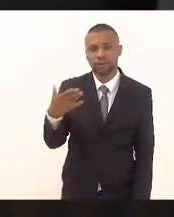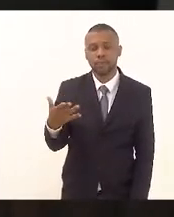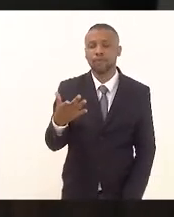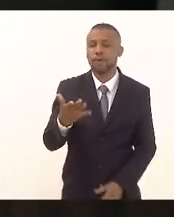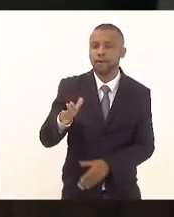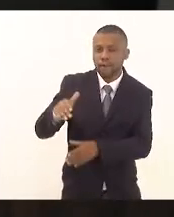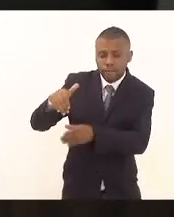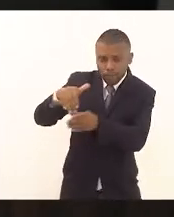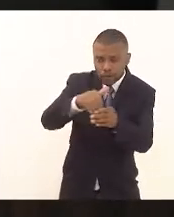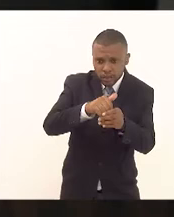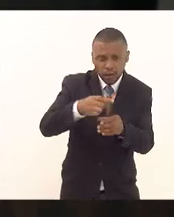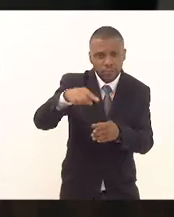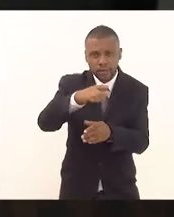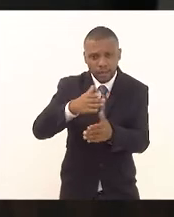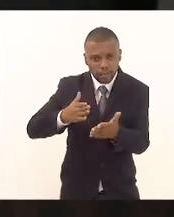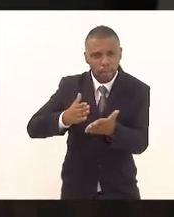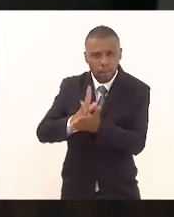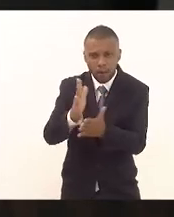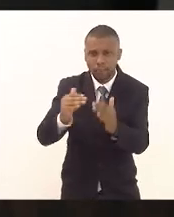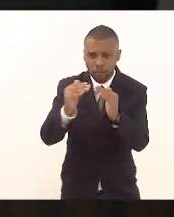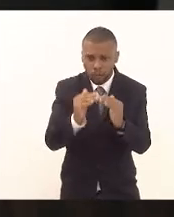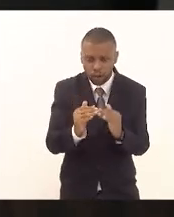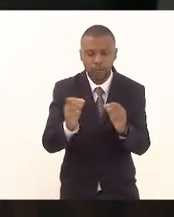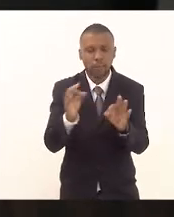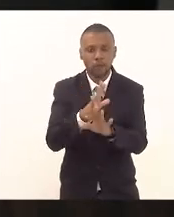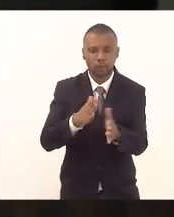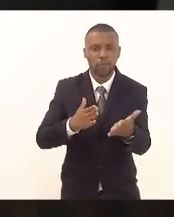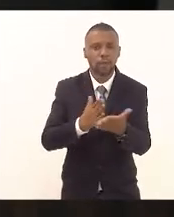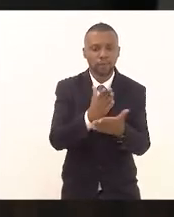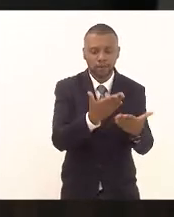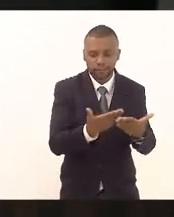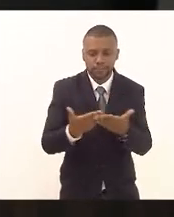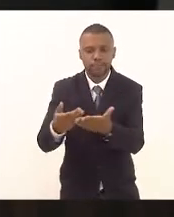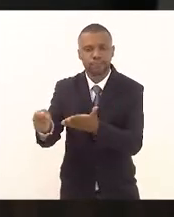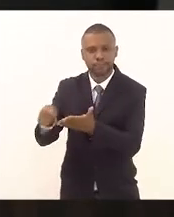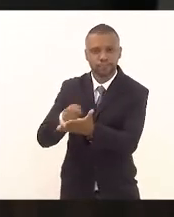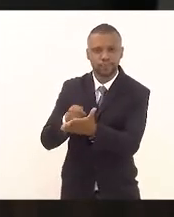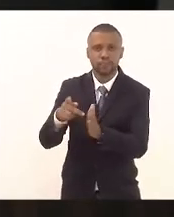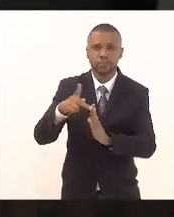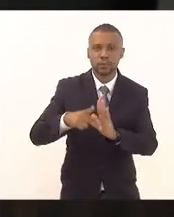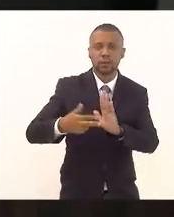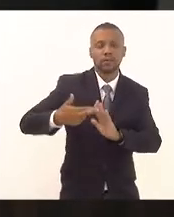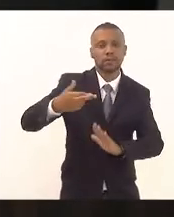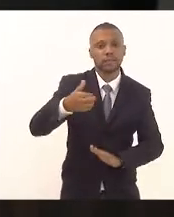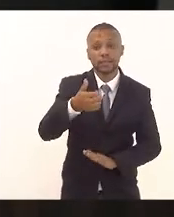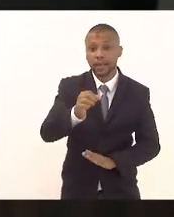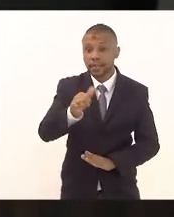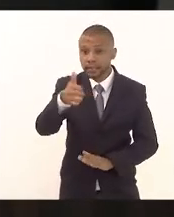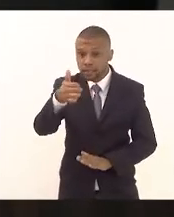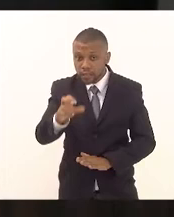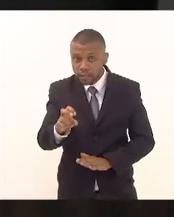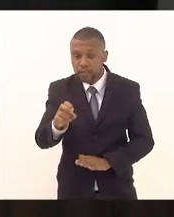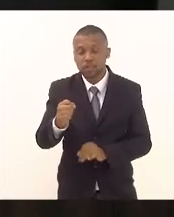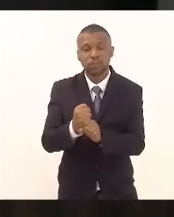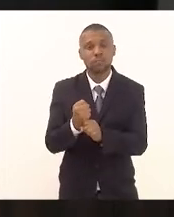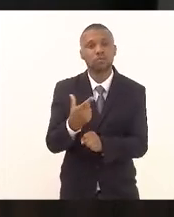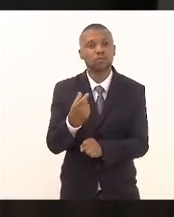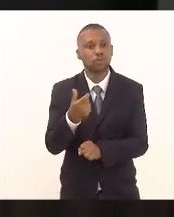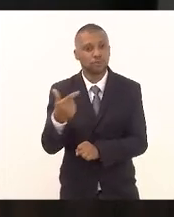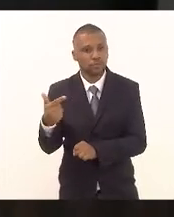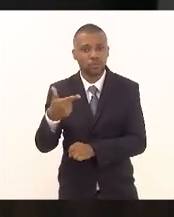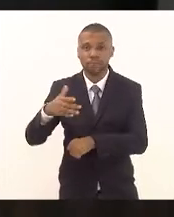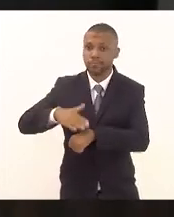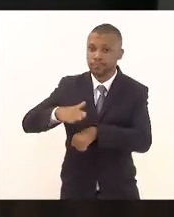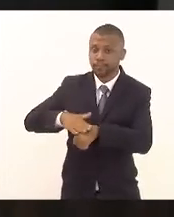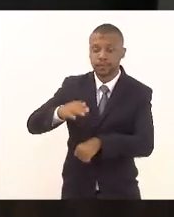os que aprovam, permaneçam como estão aprovados, vai à promulgação. Projeto de resolução 1015 de 2022, de autoria do deputado